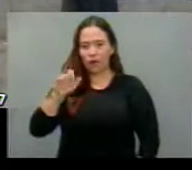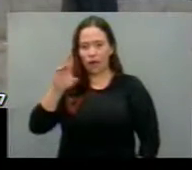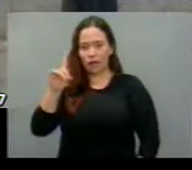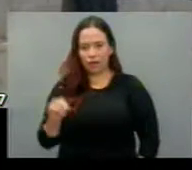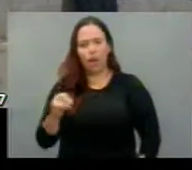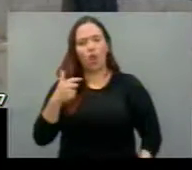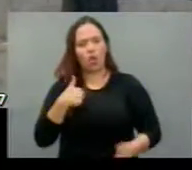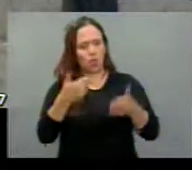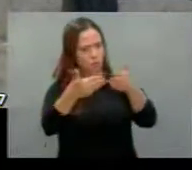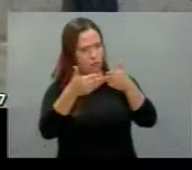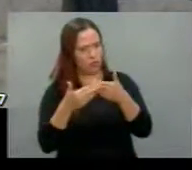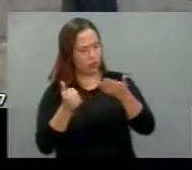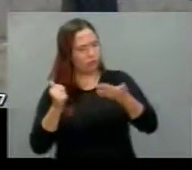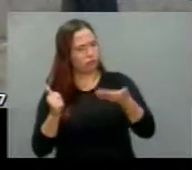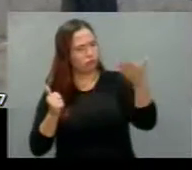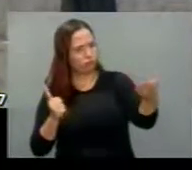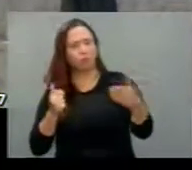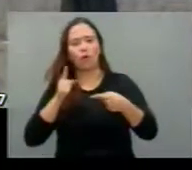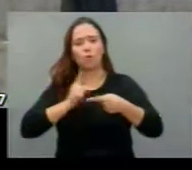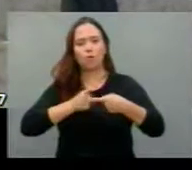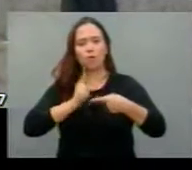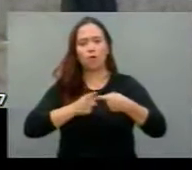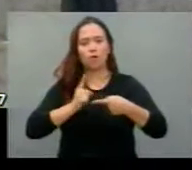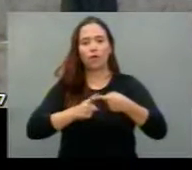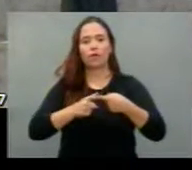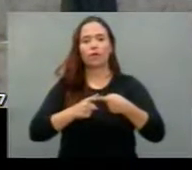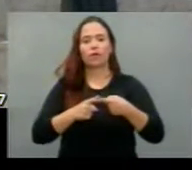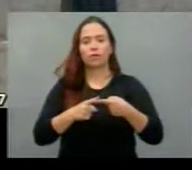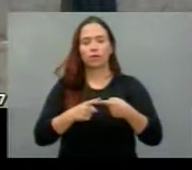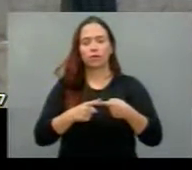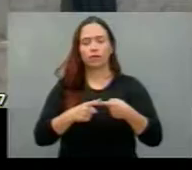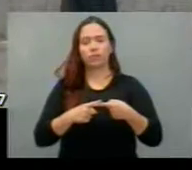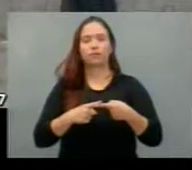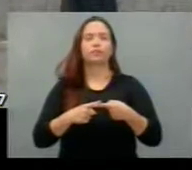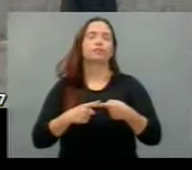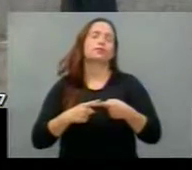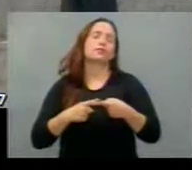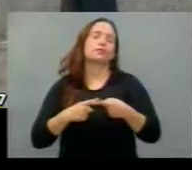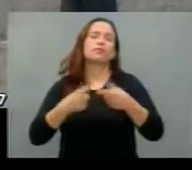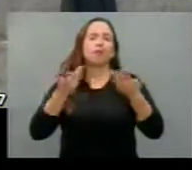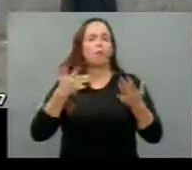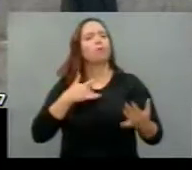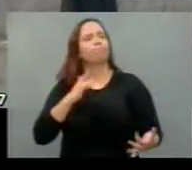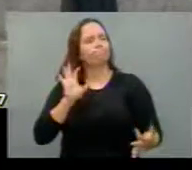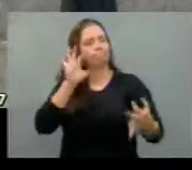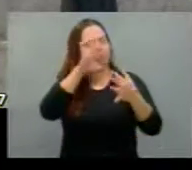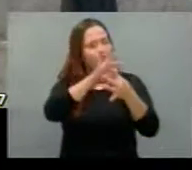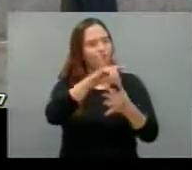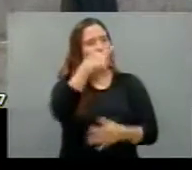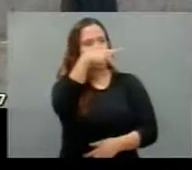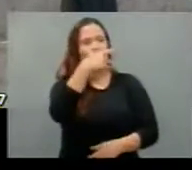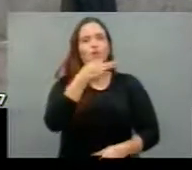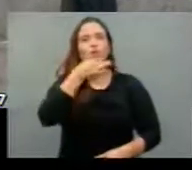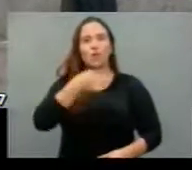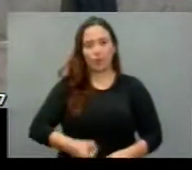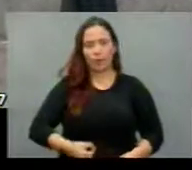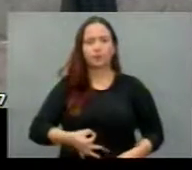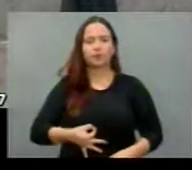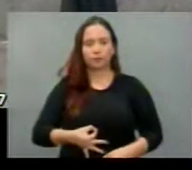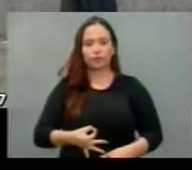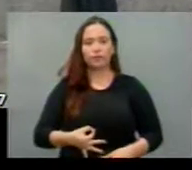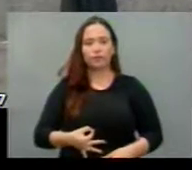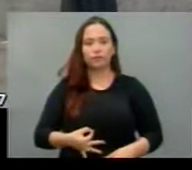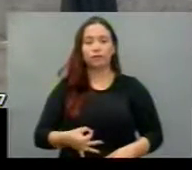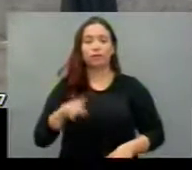uma parte a Vossa Excelência, coaduno integralmente com o posicionamento de Vossa Excelência, que